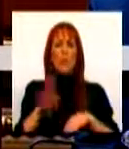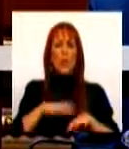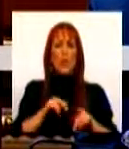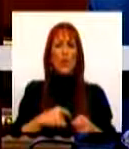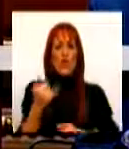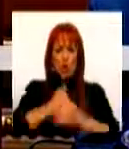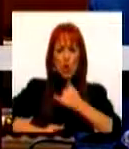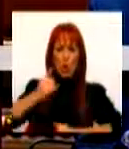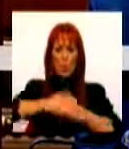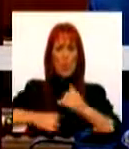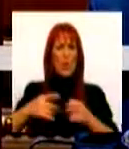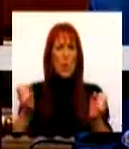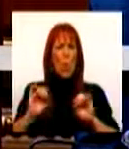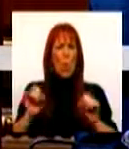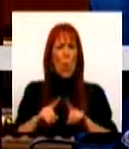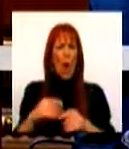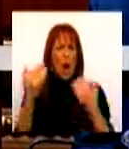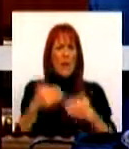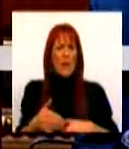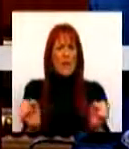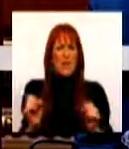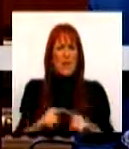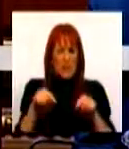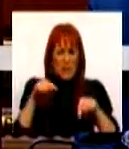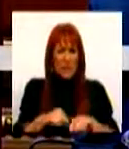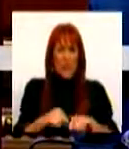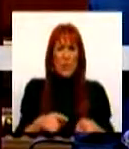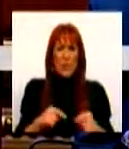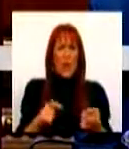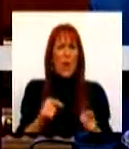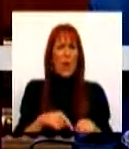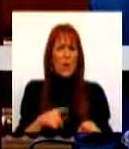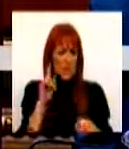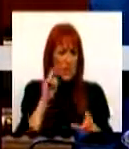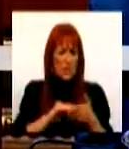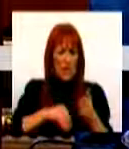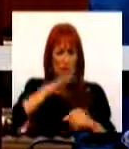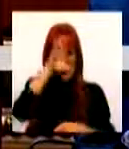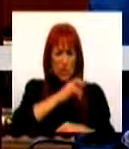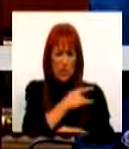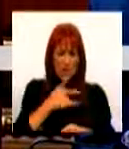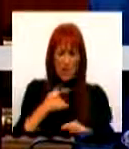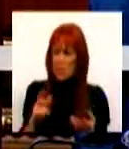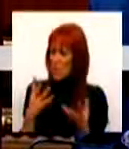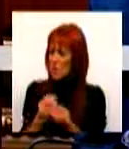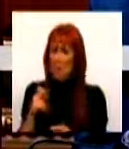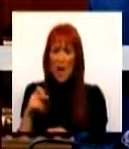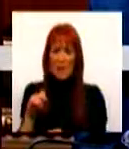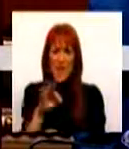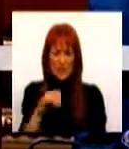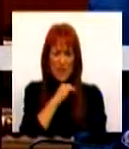às substituições não há nenhuma limitação e que mensalmente a Secretaria de Estado da Saúde, em articulação com a CSS,